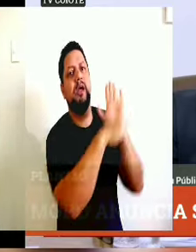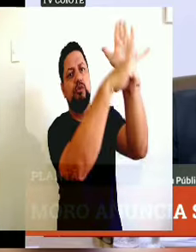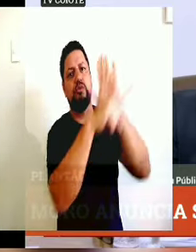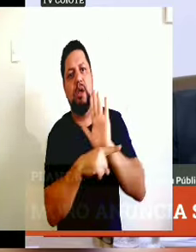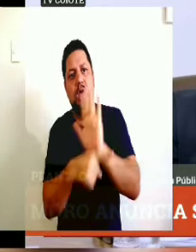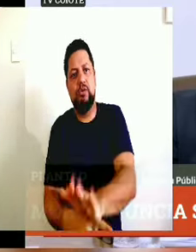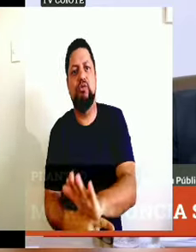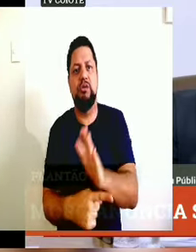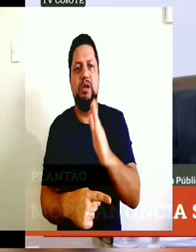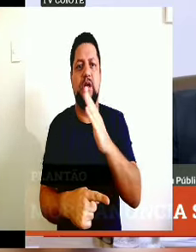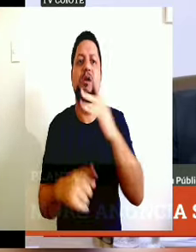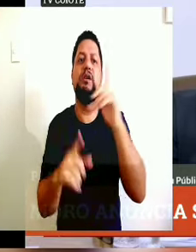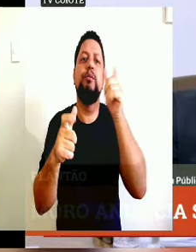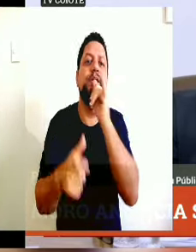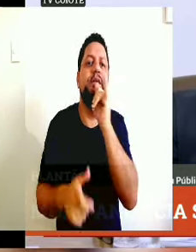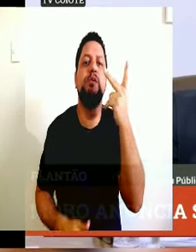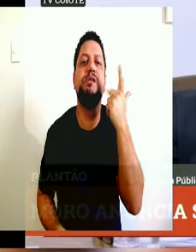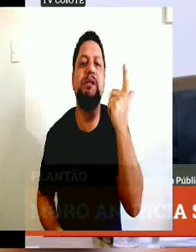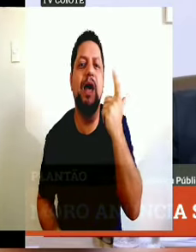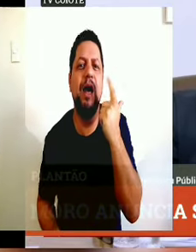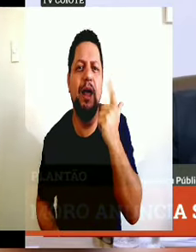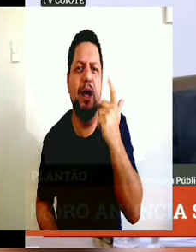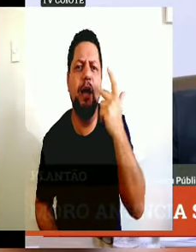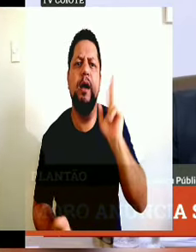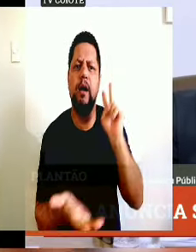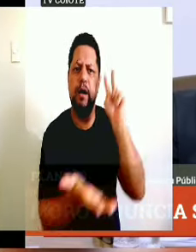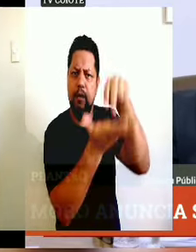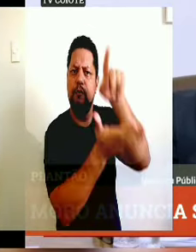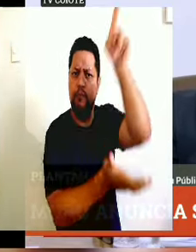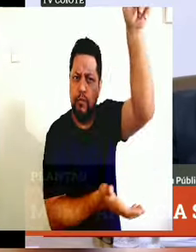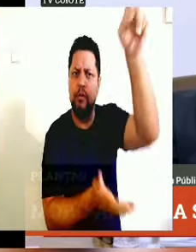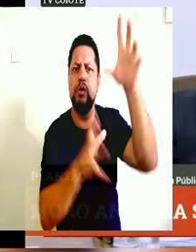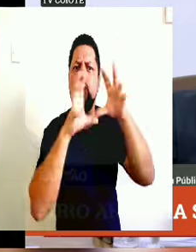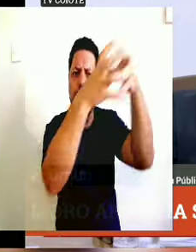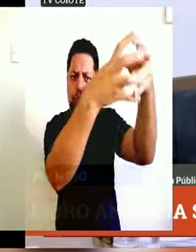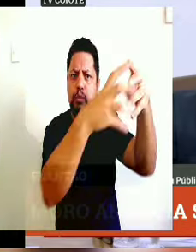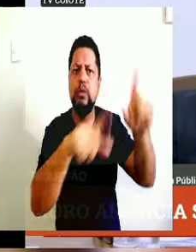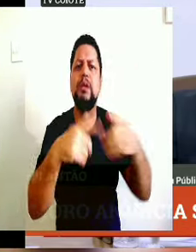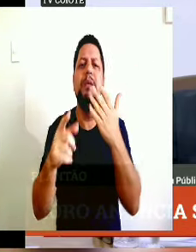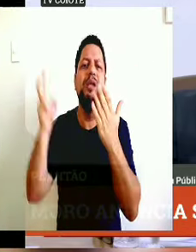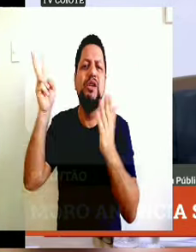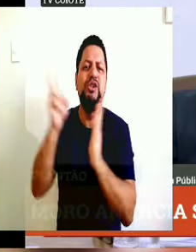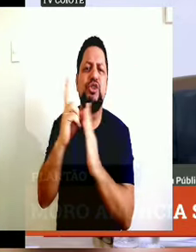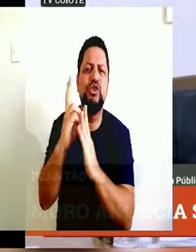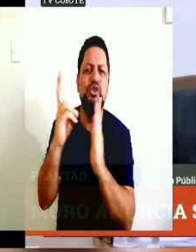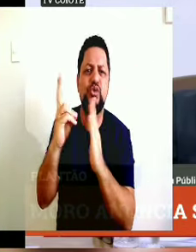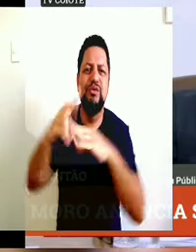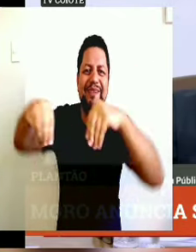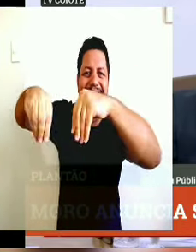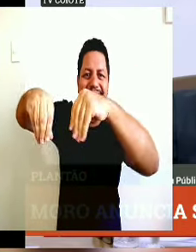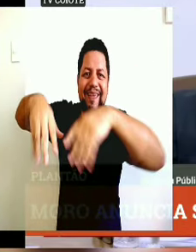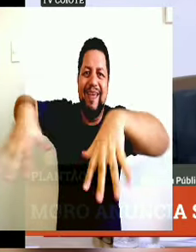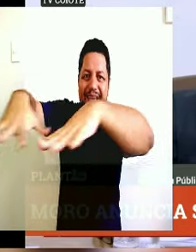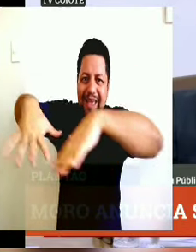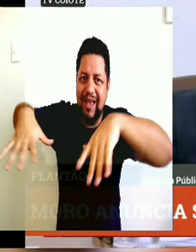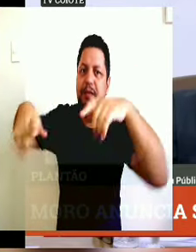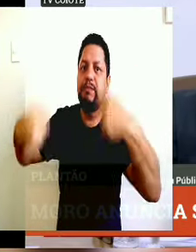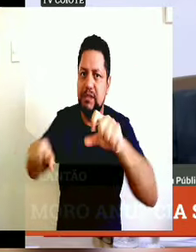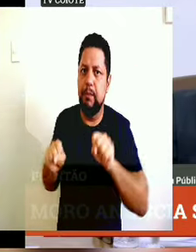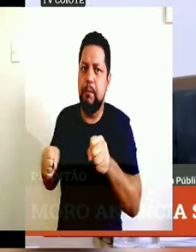período, lá no Ceará, por mais de uma vez, espalhadas aí em terras indígenas. Enfim, o